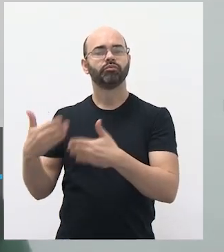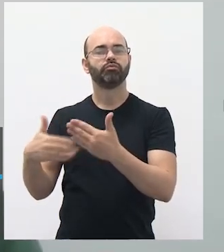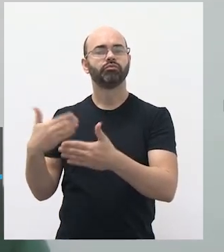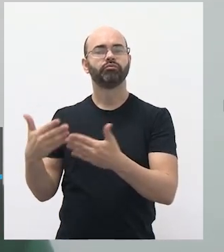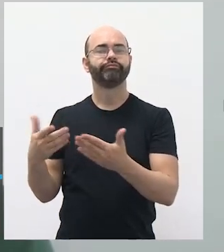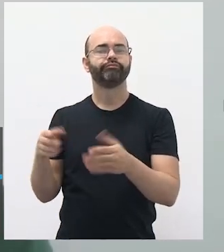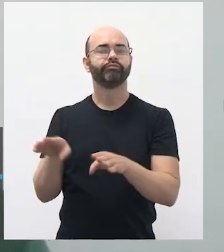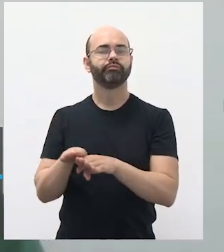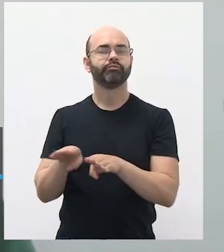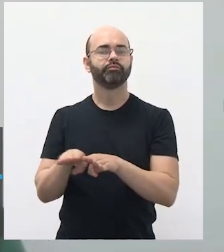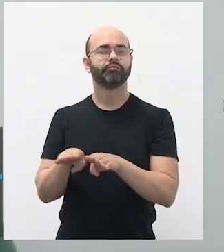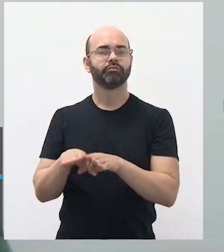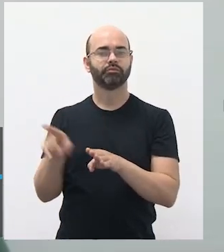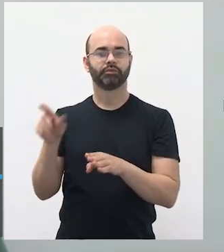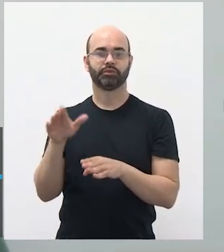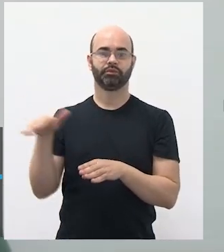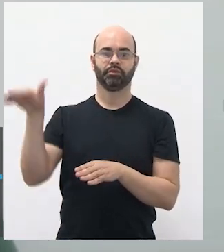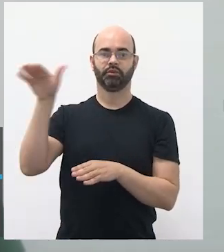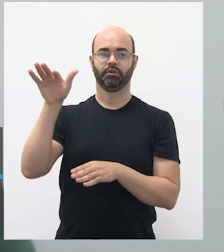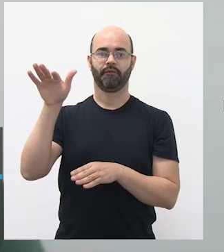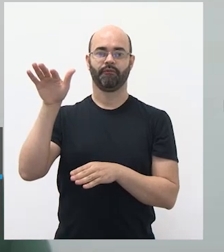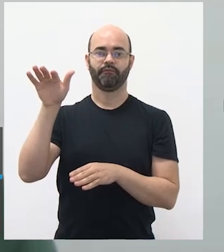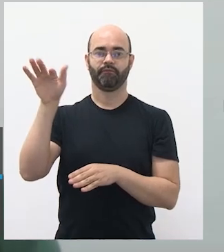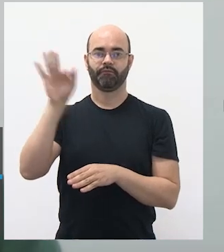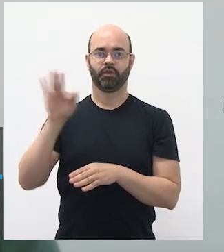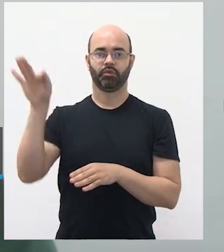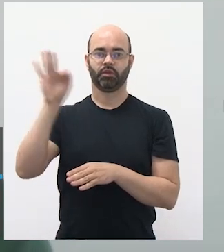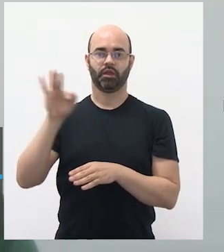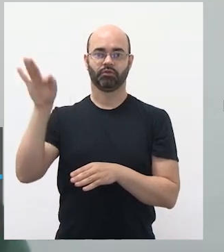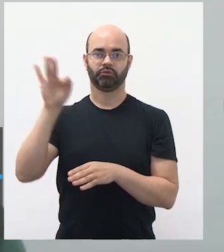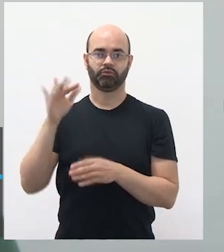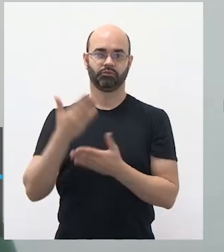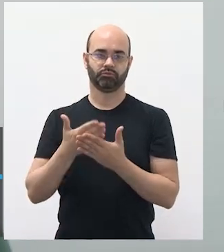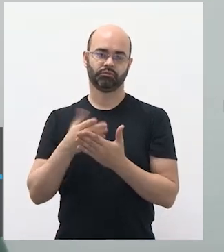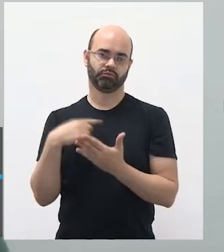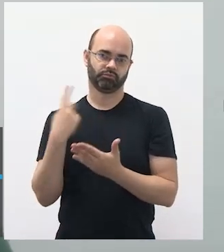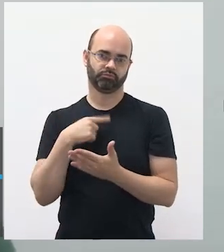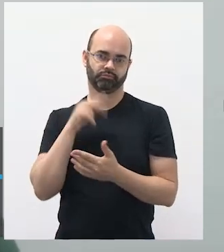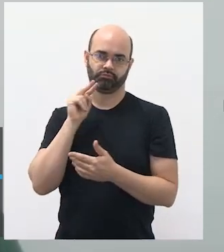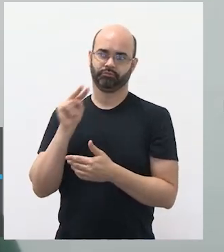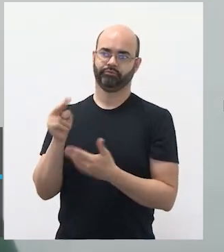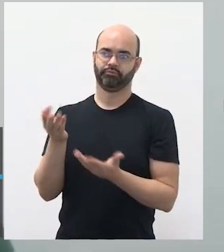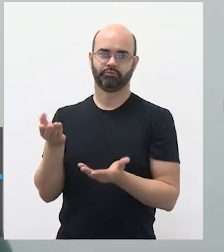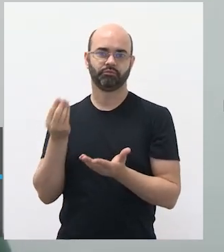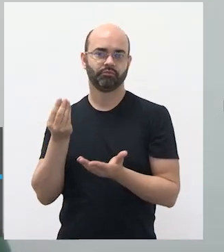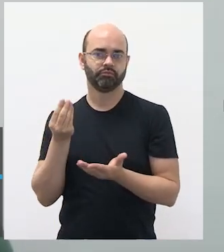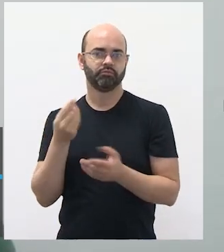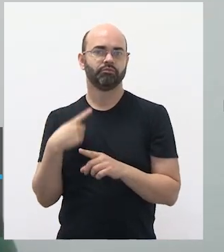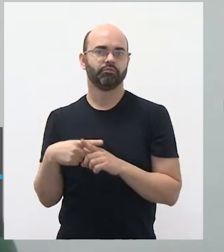inclusive, acessar o ensino superior. A gente não pode deixar de olhar para isso. Tá?